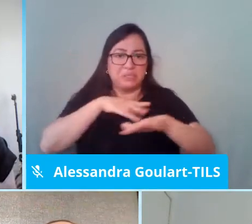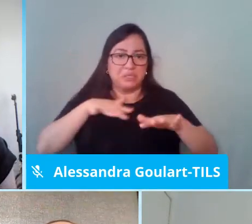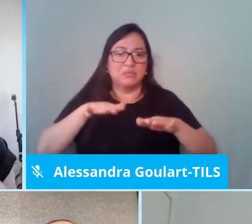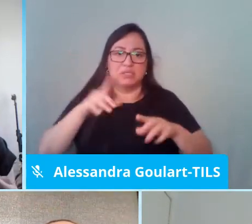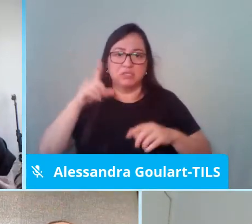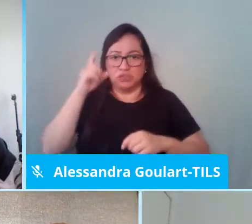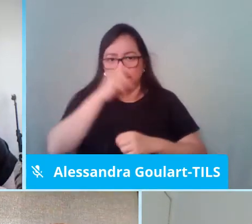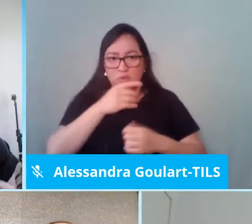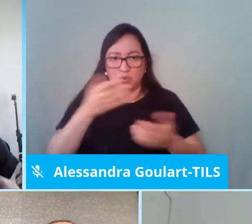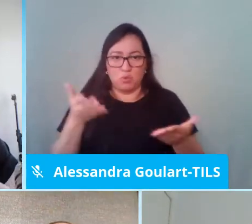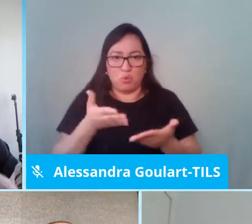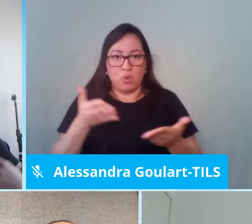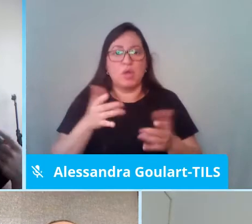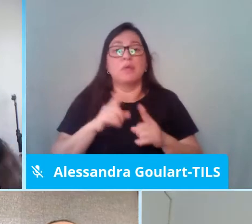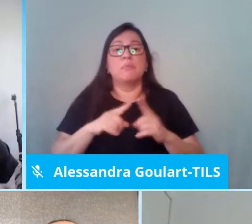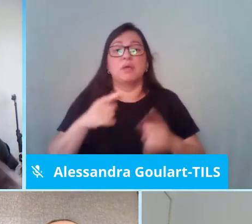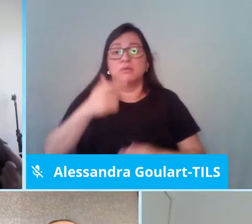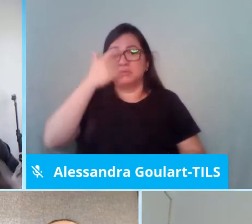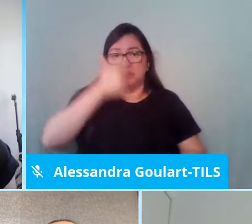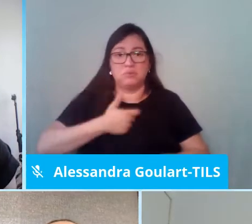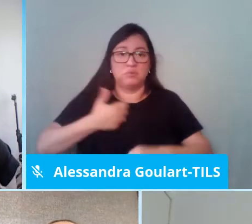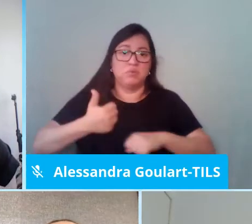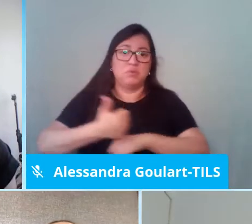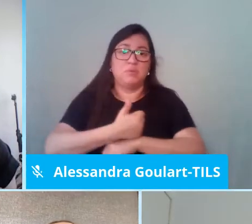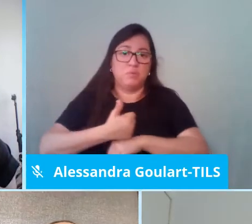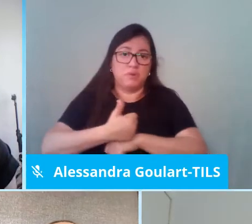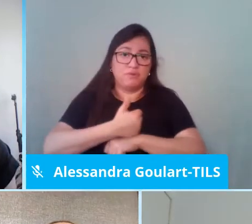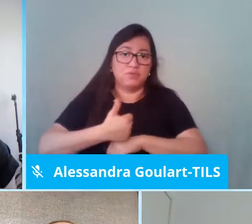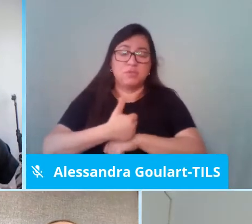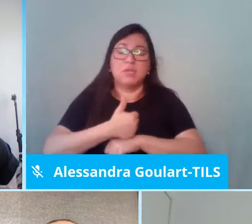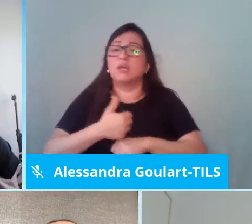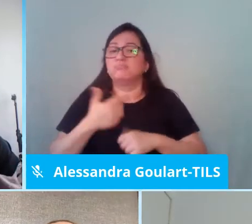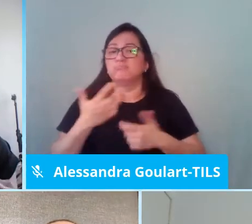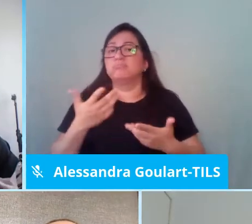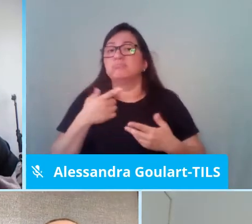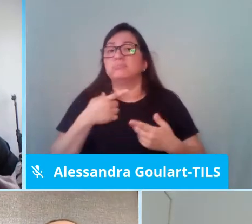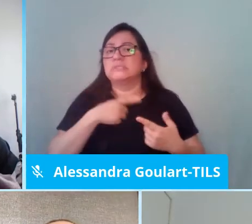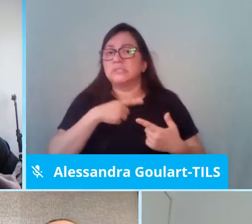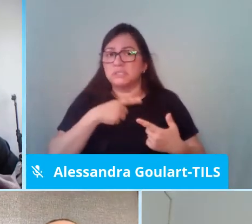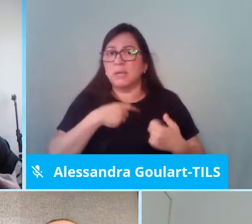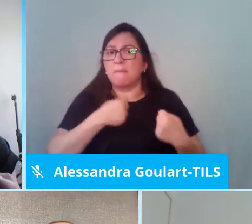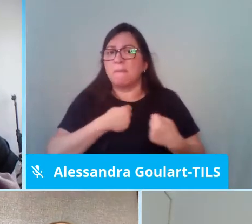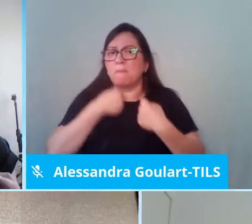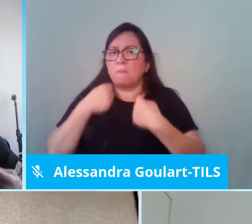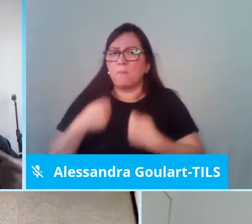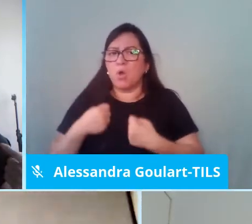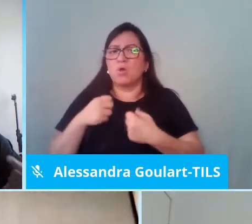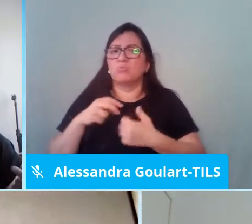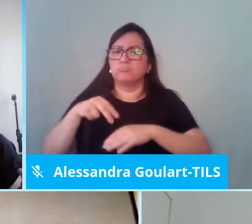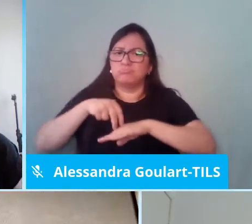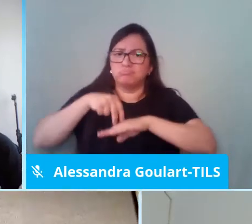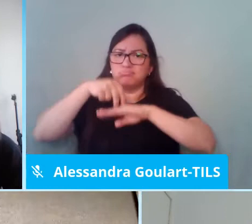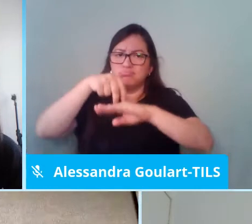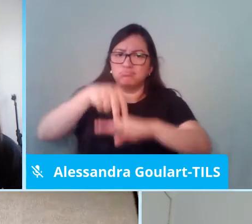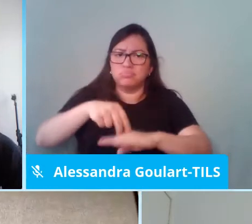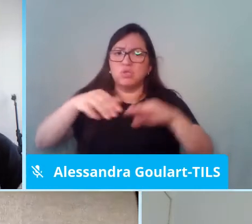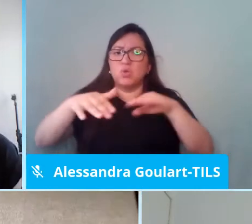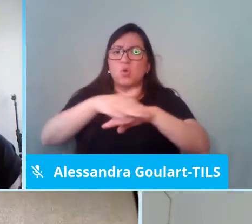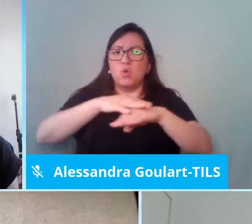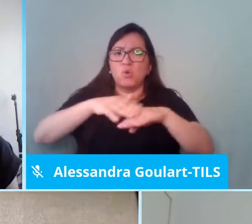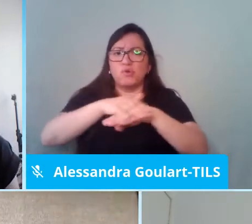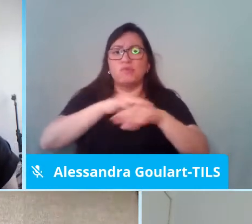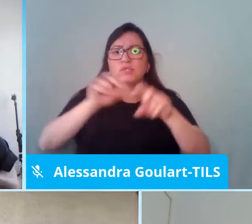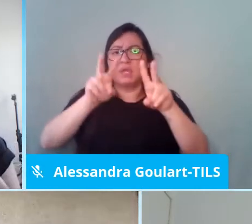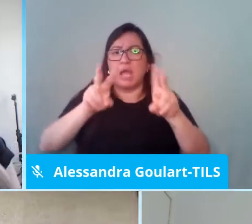esses profissionais têm, né, tanto visitadores, agentes comunitários de saúde, seja de estar reforçando barreiras de